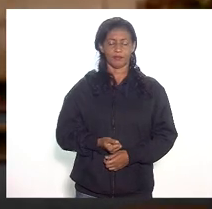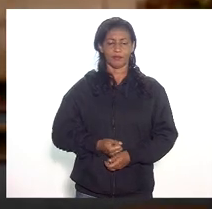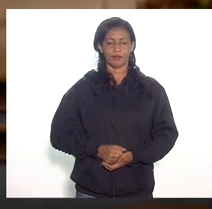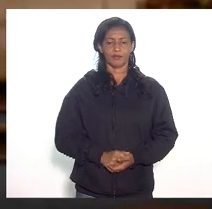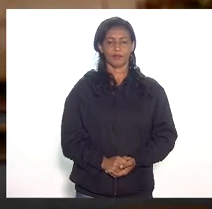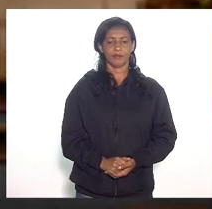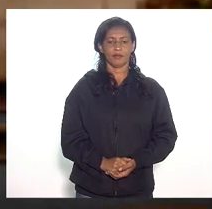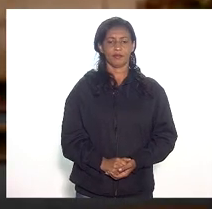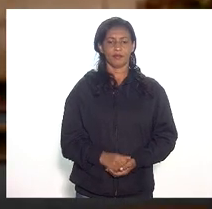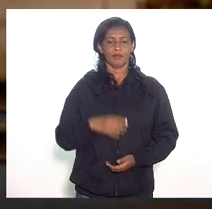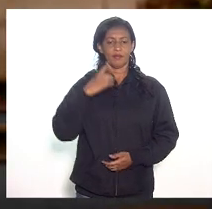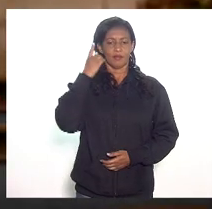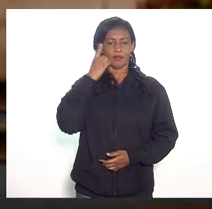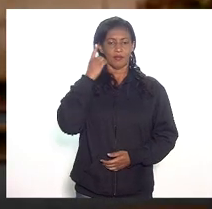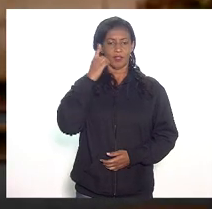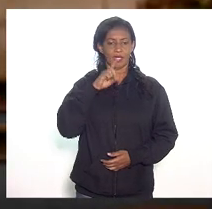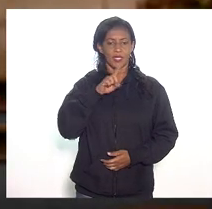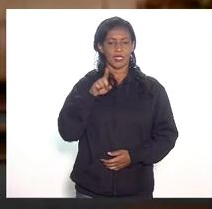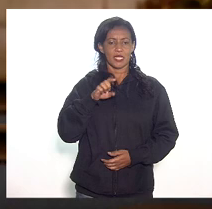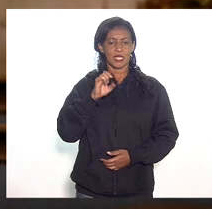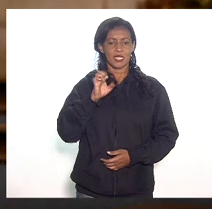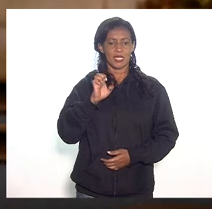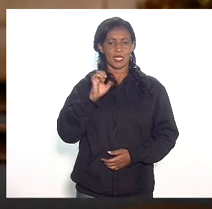Deputada Zeidã.